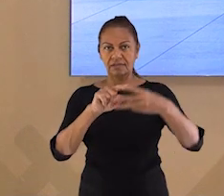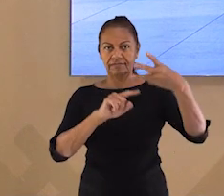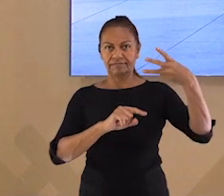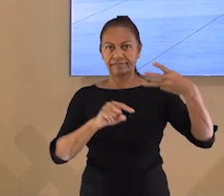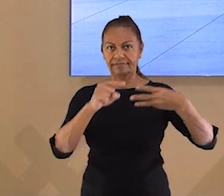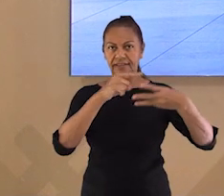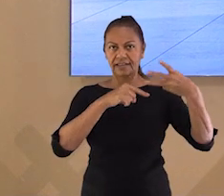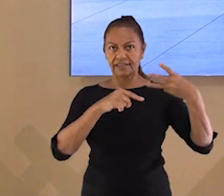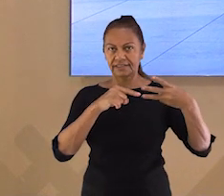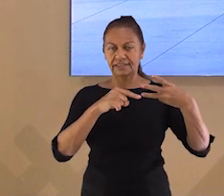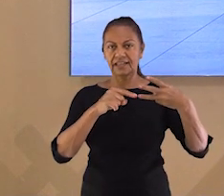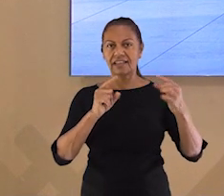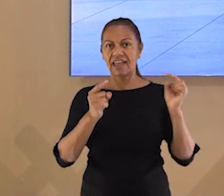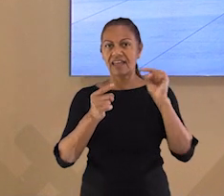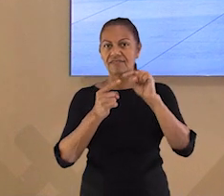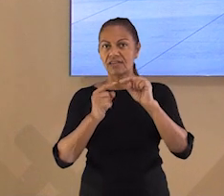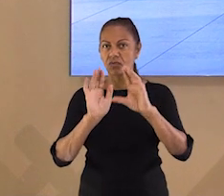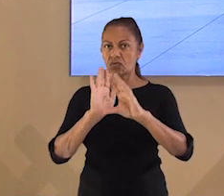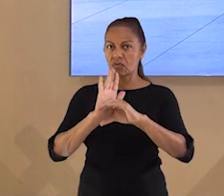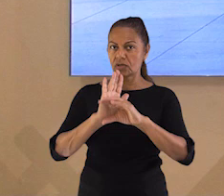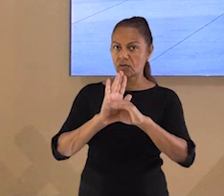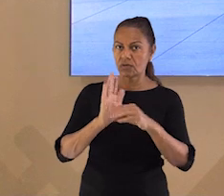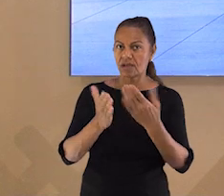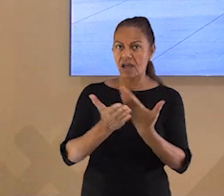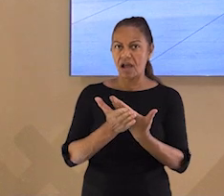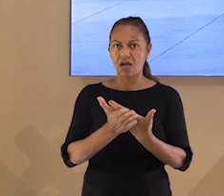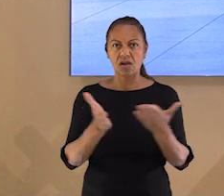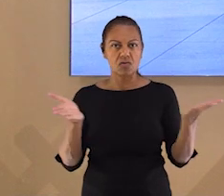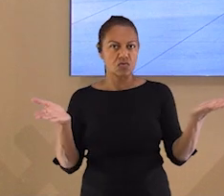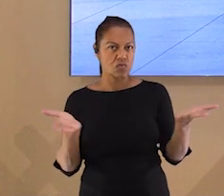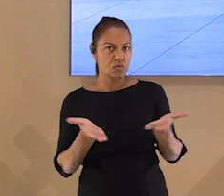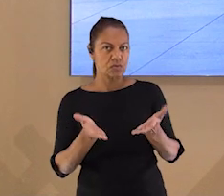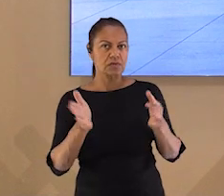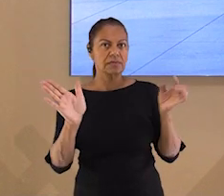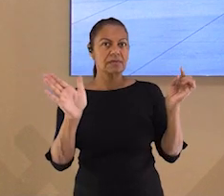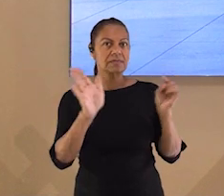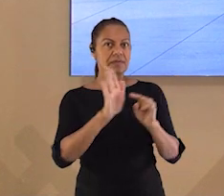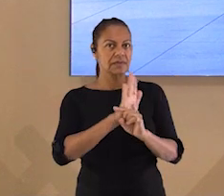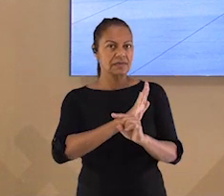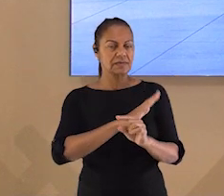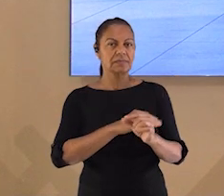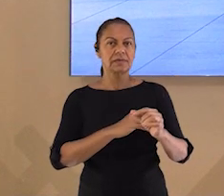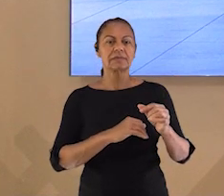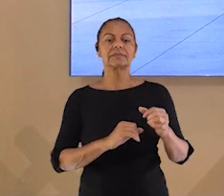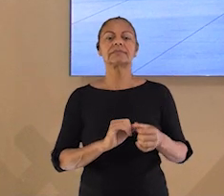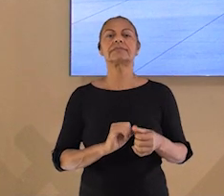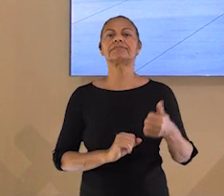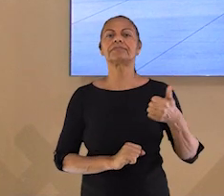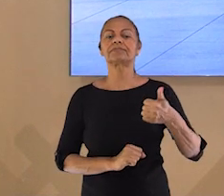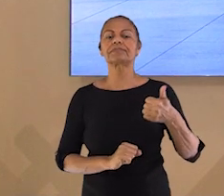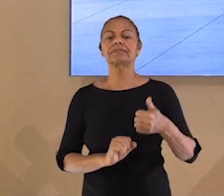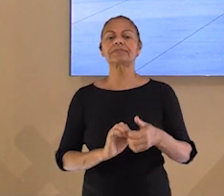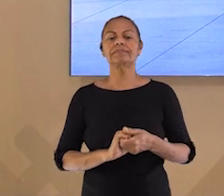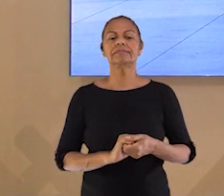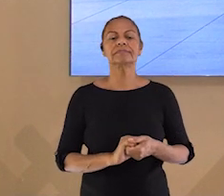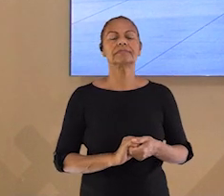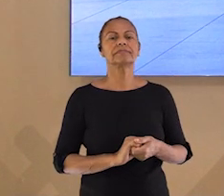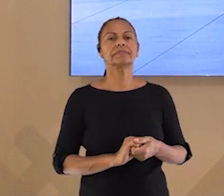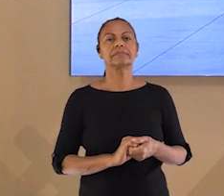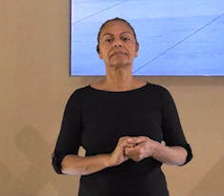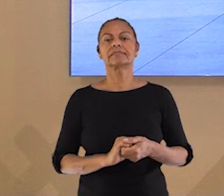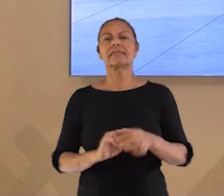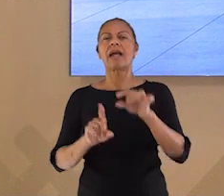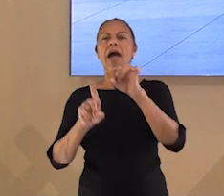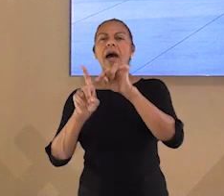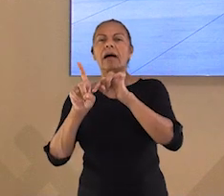da nossa atividade do dia. Serão 3 questões objetivas que foram elaboradas a partir do conteúdo da aula de